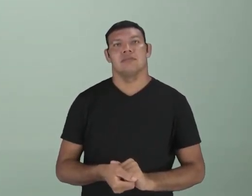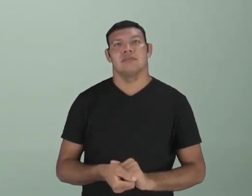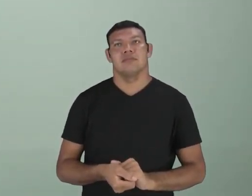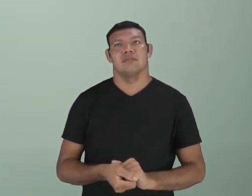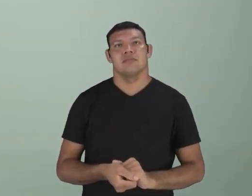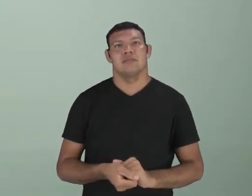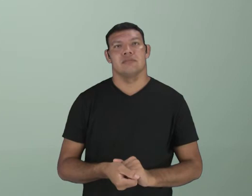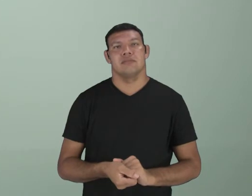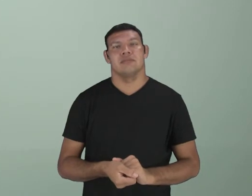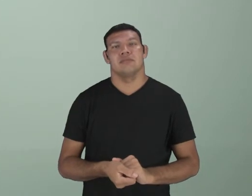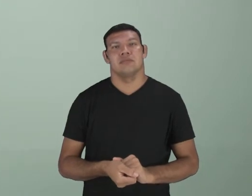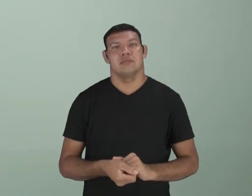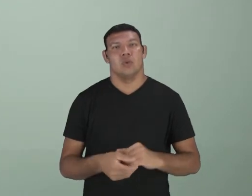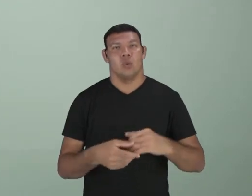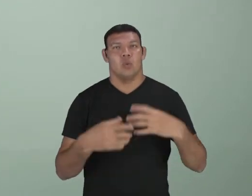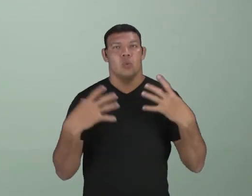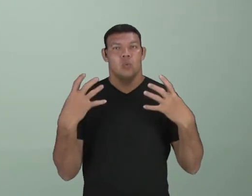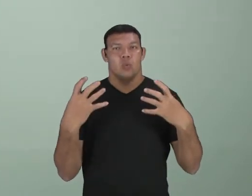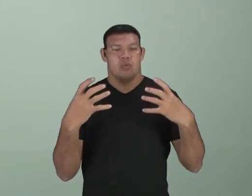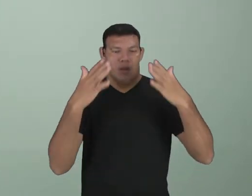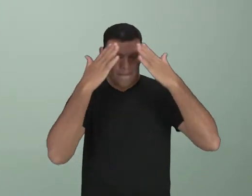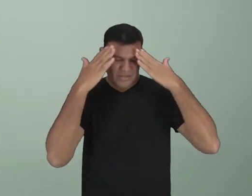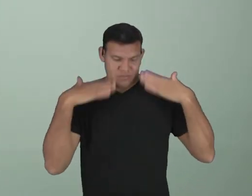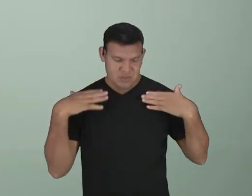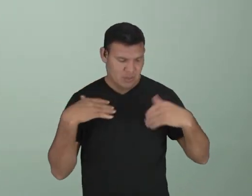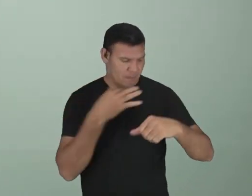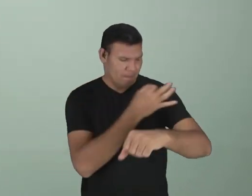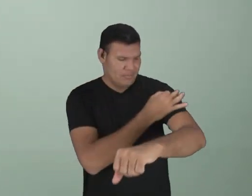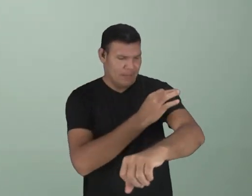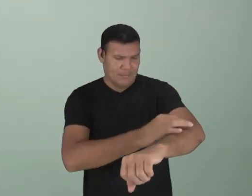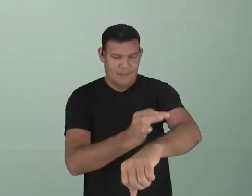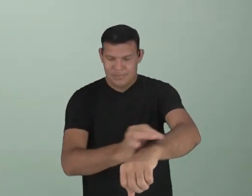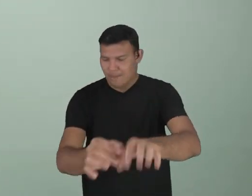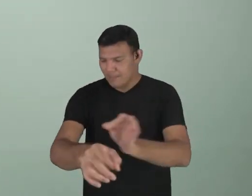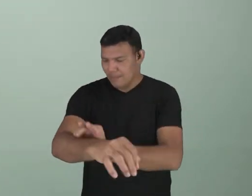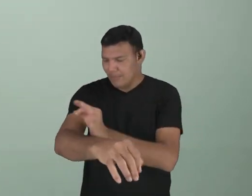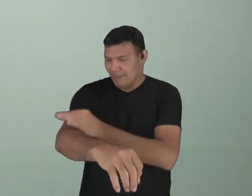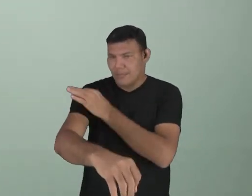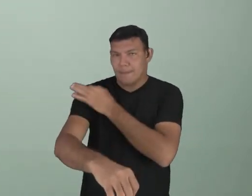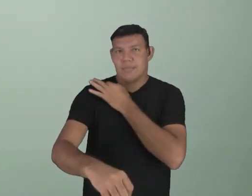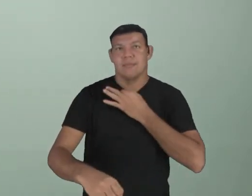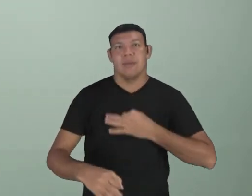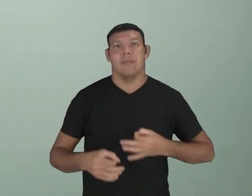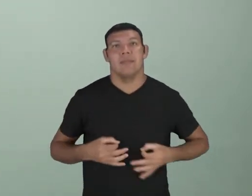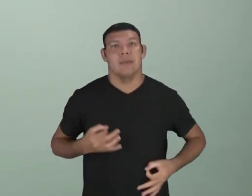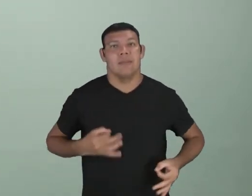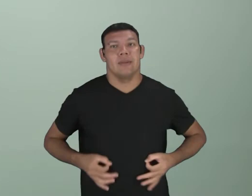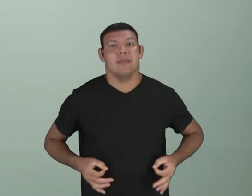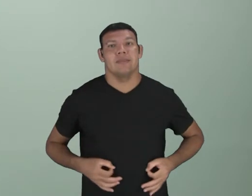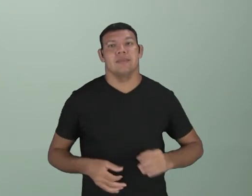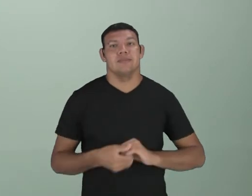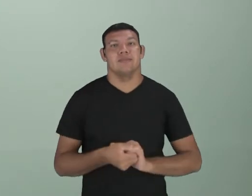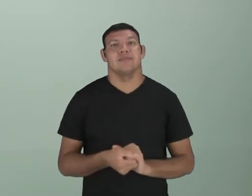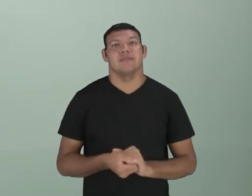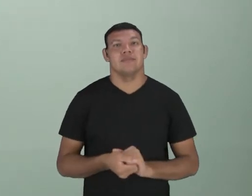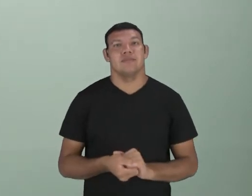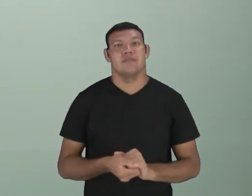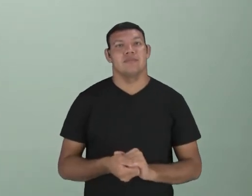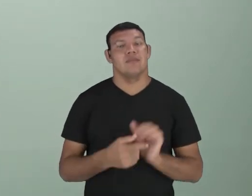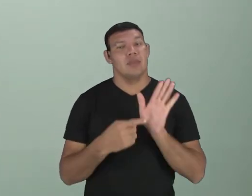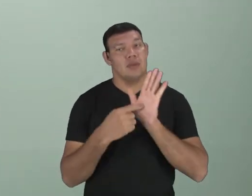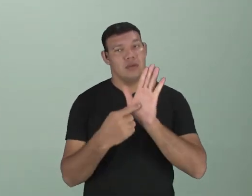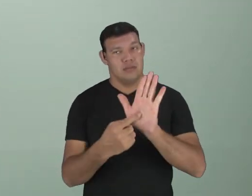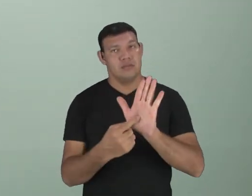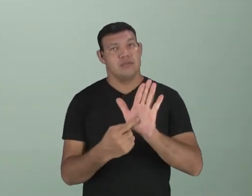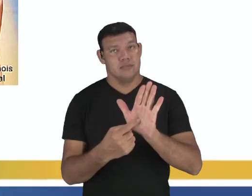na pele, né, de feridinhas na pele no corpo inteiro. Então, essa é uma característica bem marcante da sífilis, tá? Na